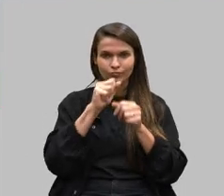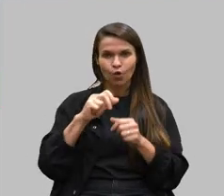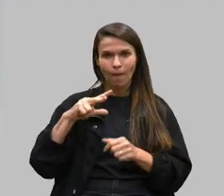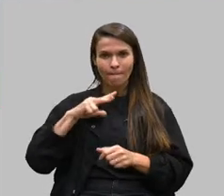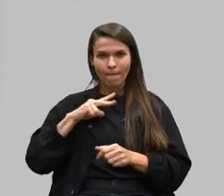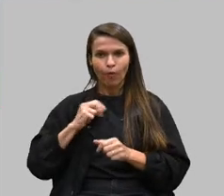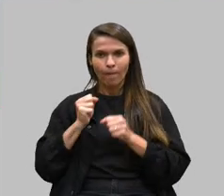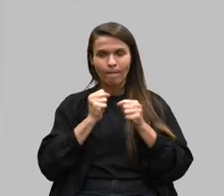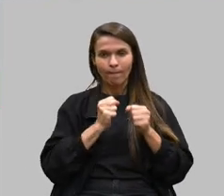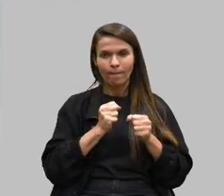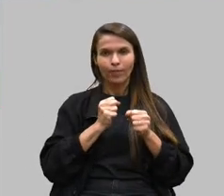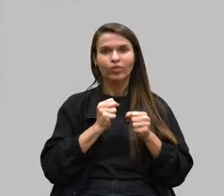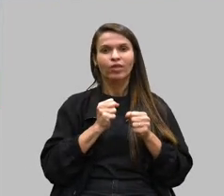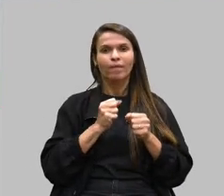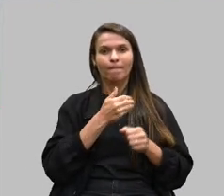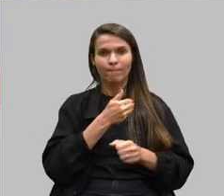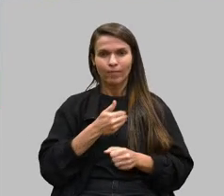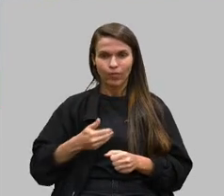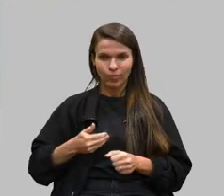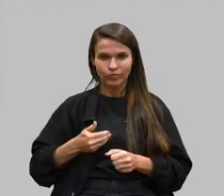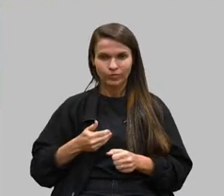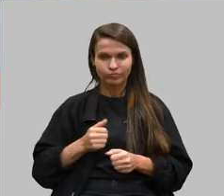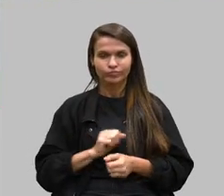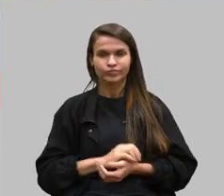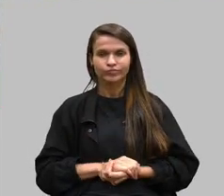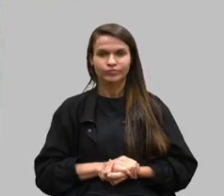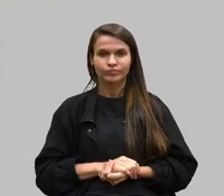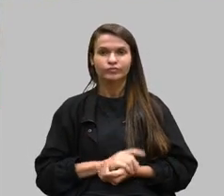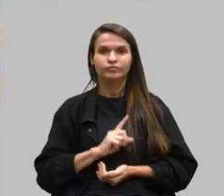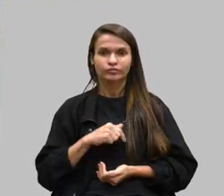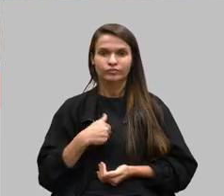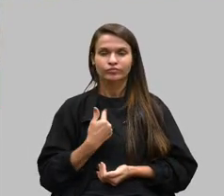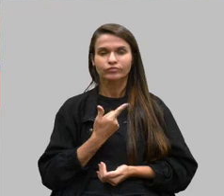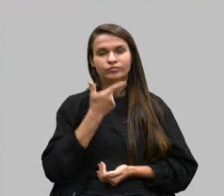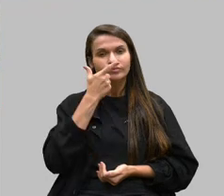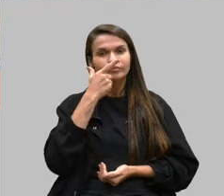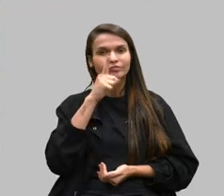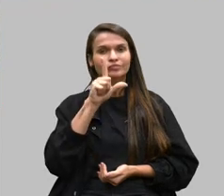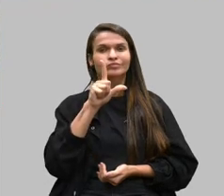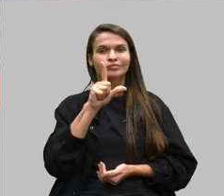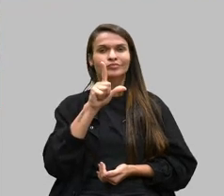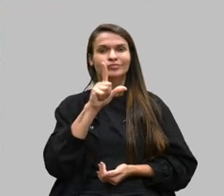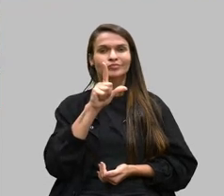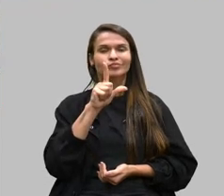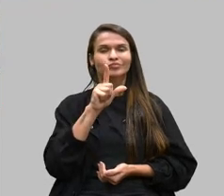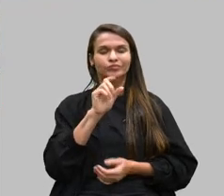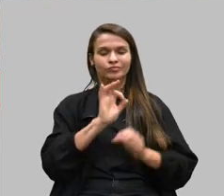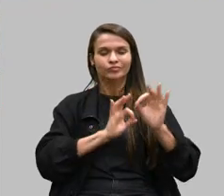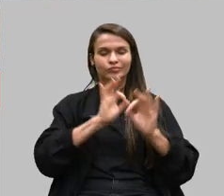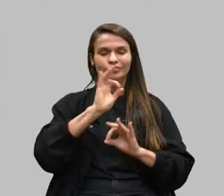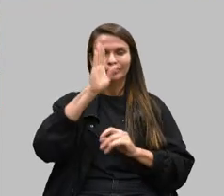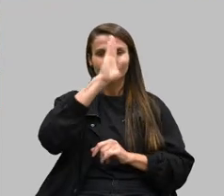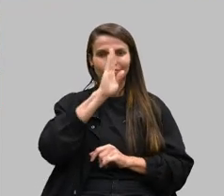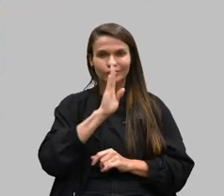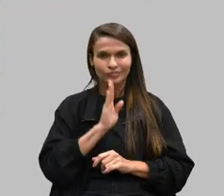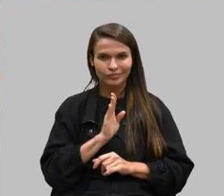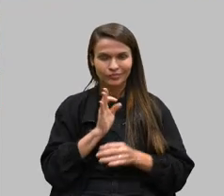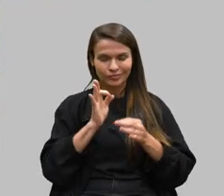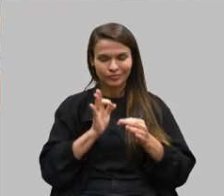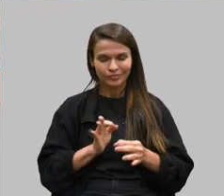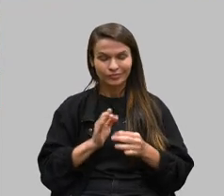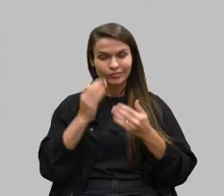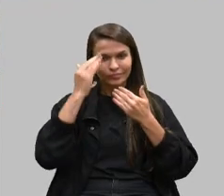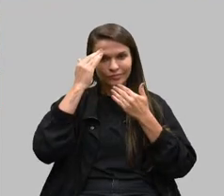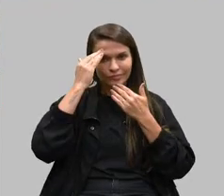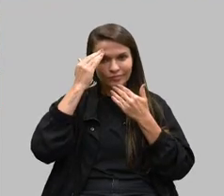poder público e aí a gente consegue botar o Brasil nos trelos obrigado pela